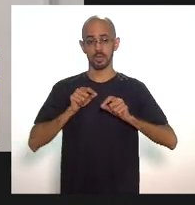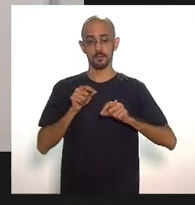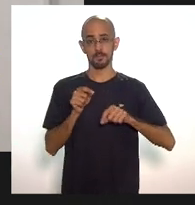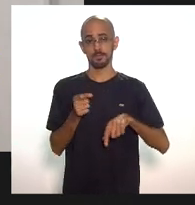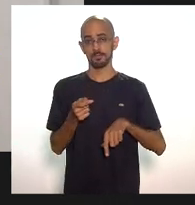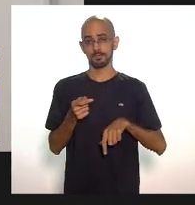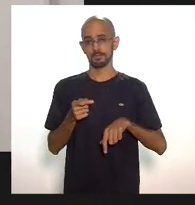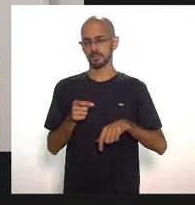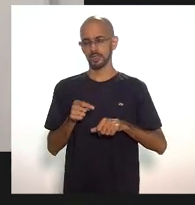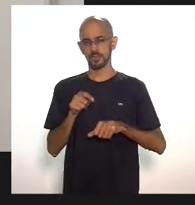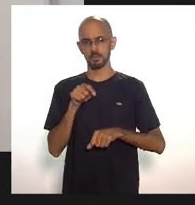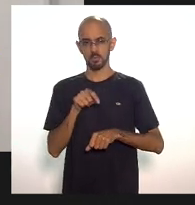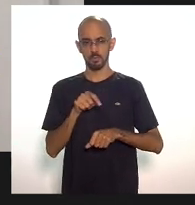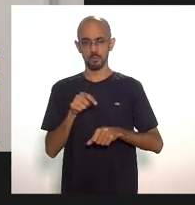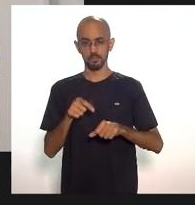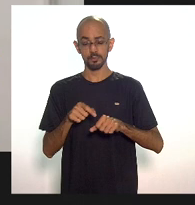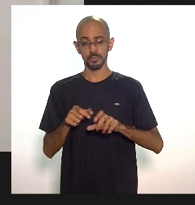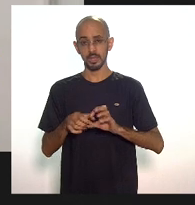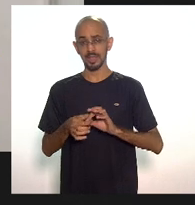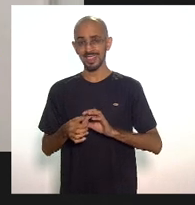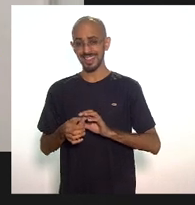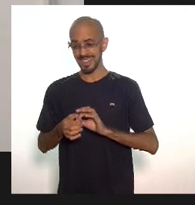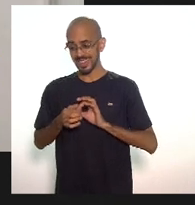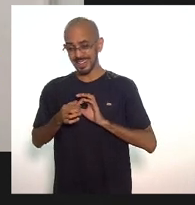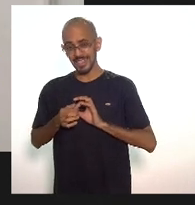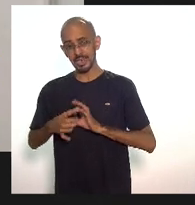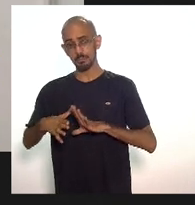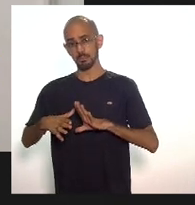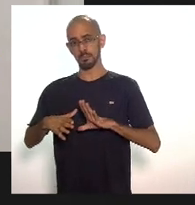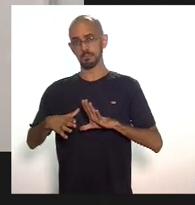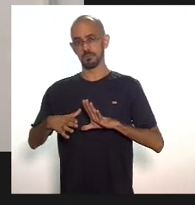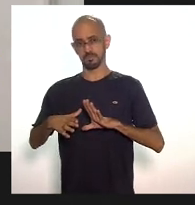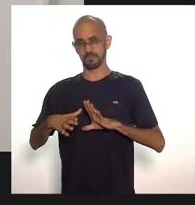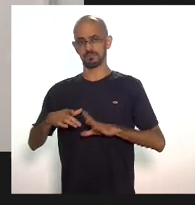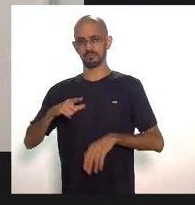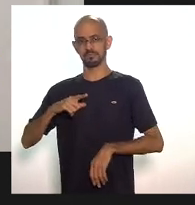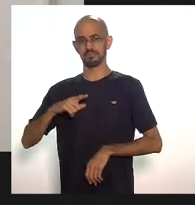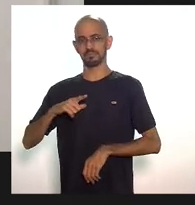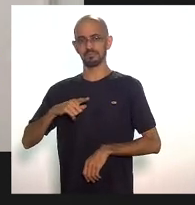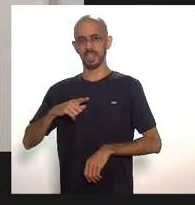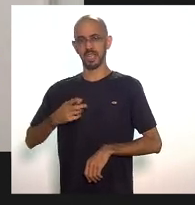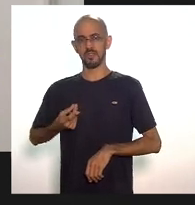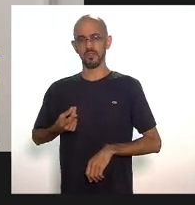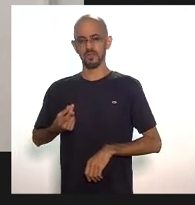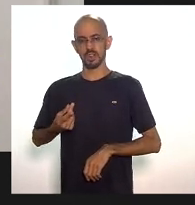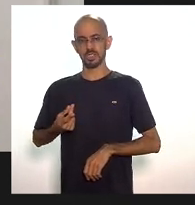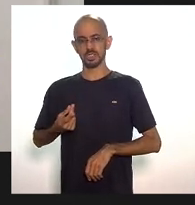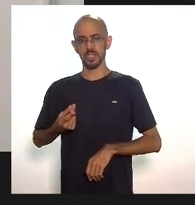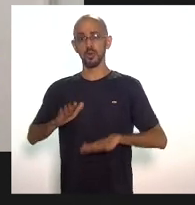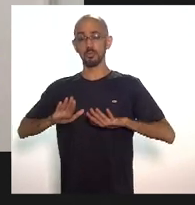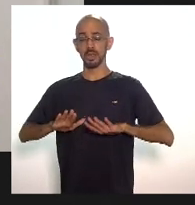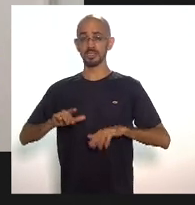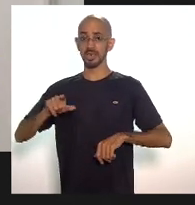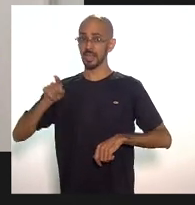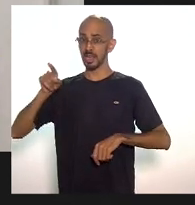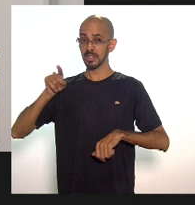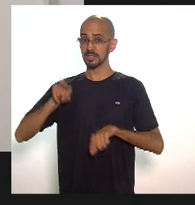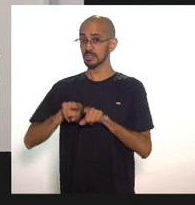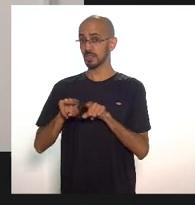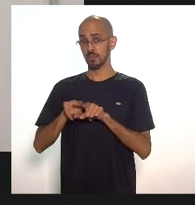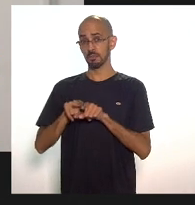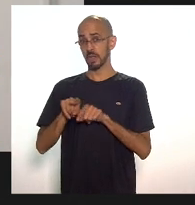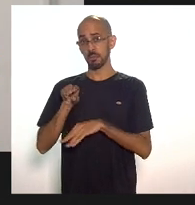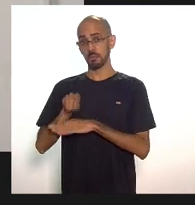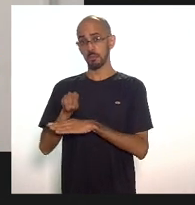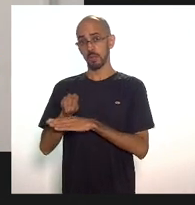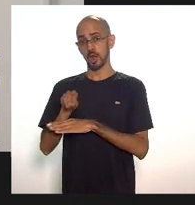que defende o liberalismo, e eu acho que também tem o seu valor, ele também protege a